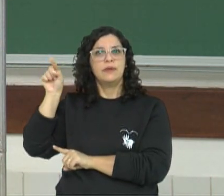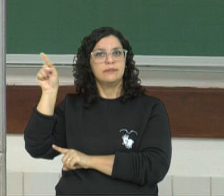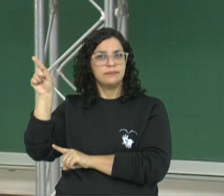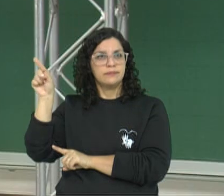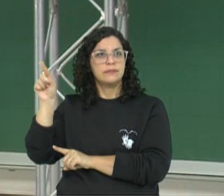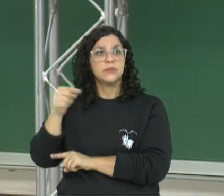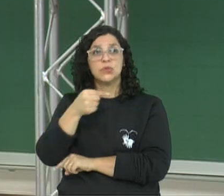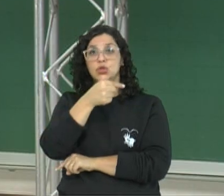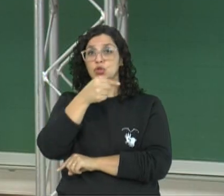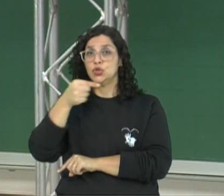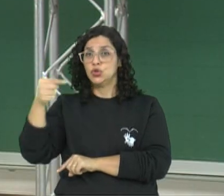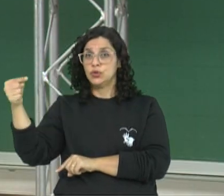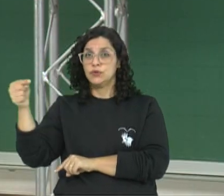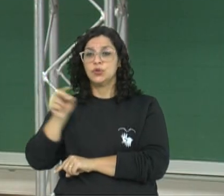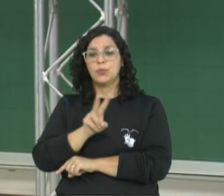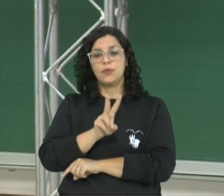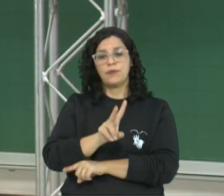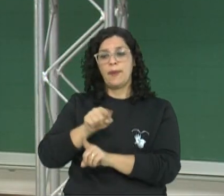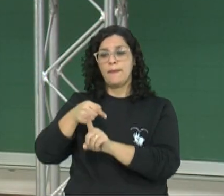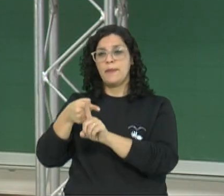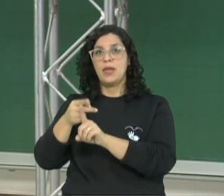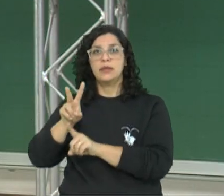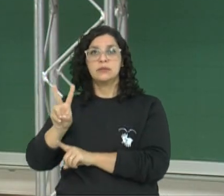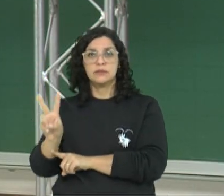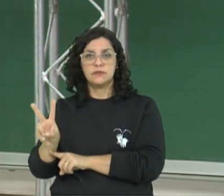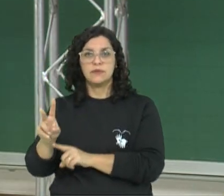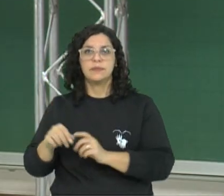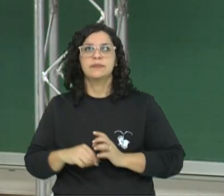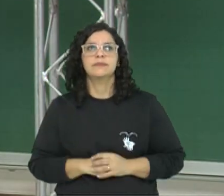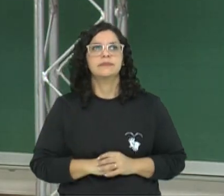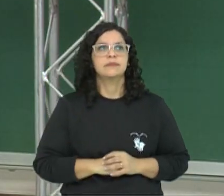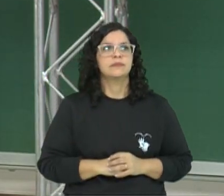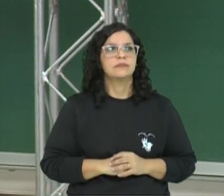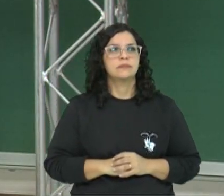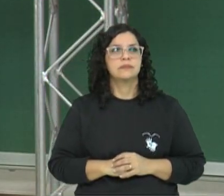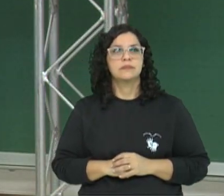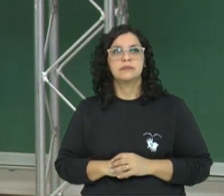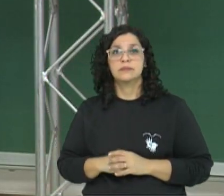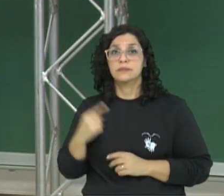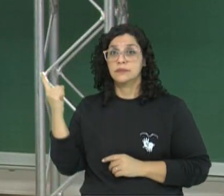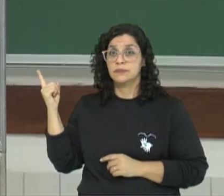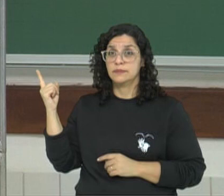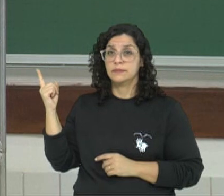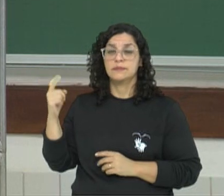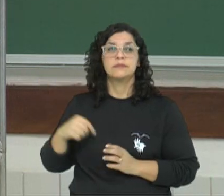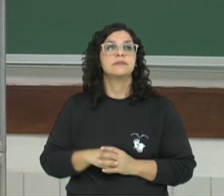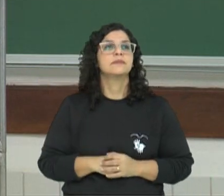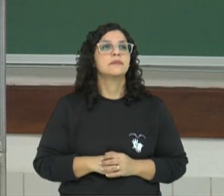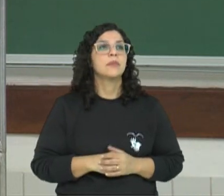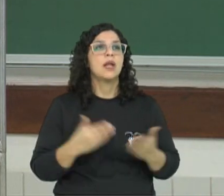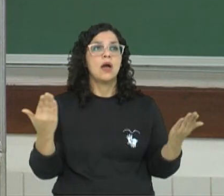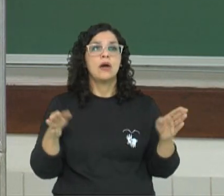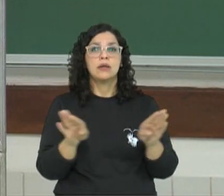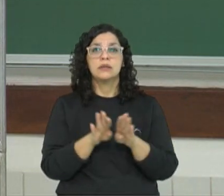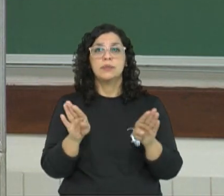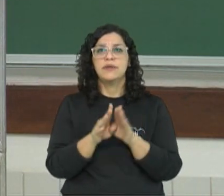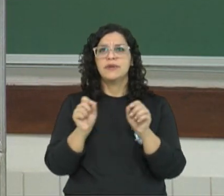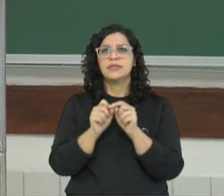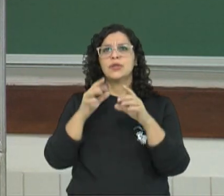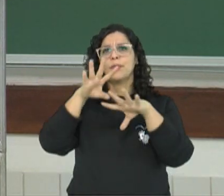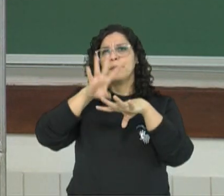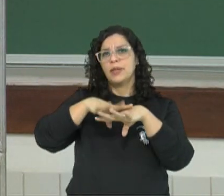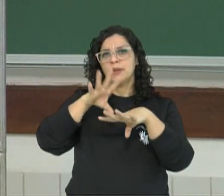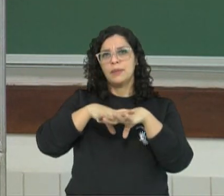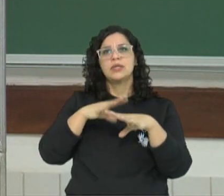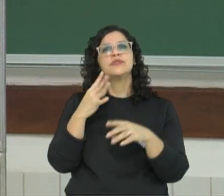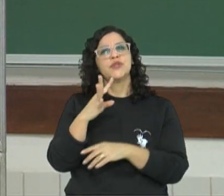0,9, tudo isso multiplicado por V, certo? E embaixo nós teremos nossos volumes, V mais V. Fazendo a velha matemática